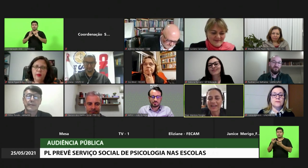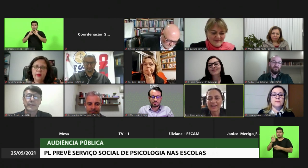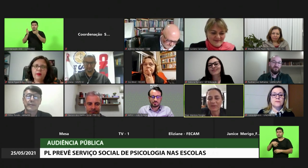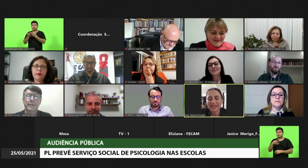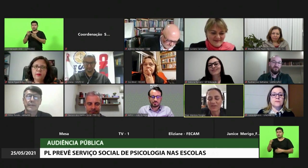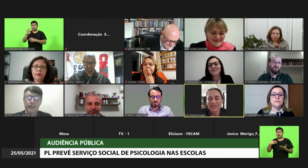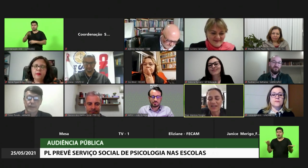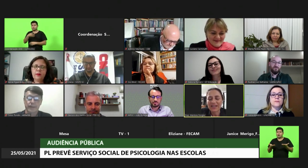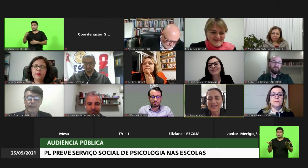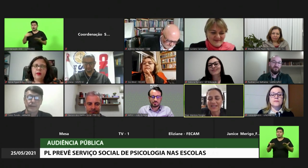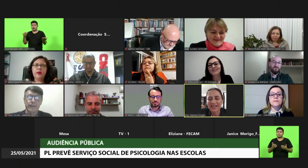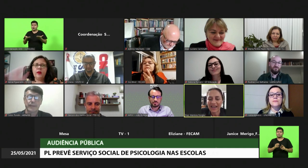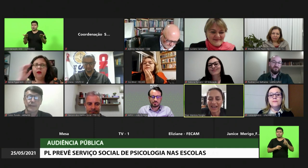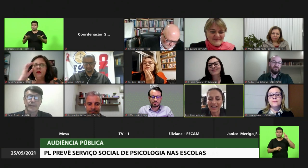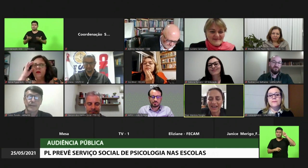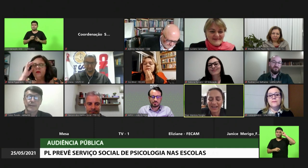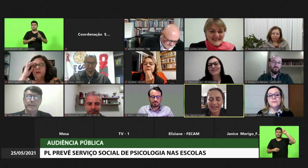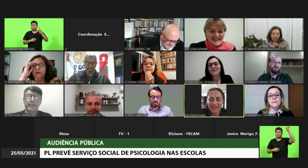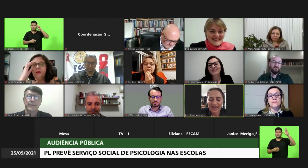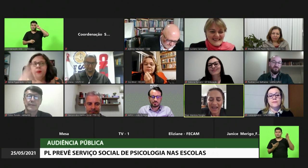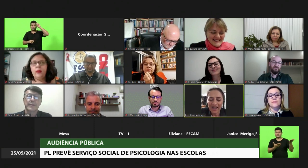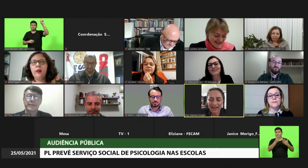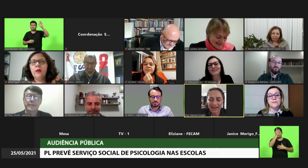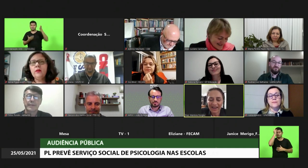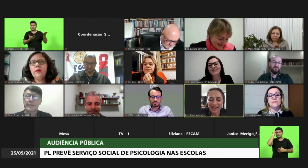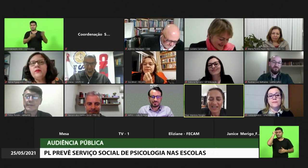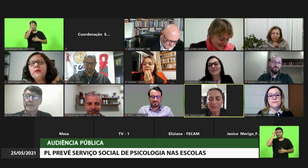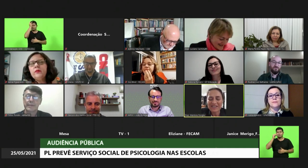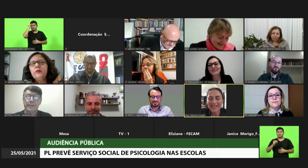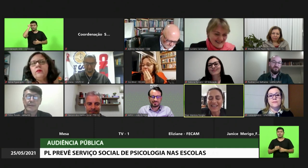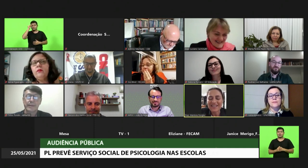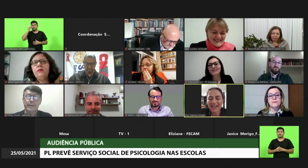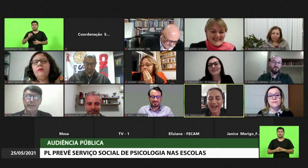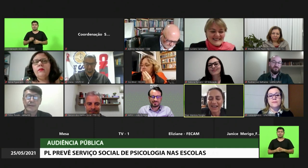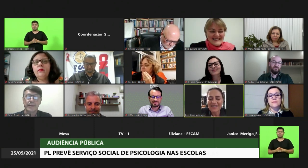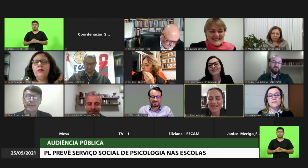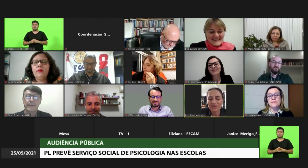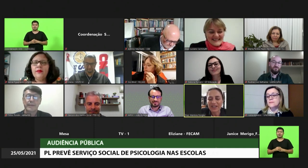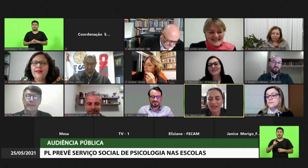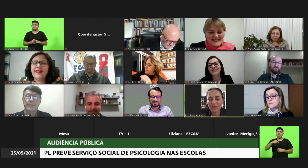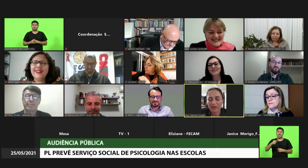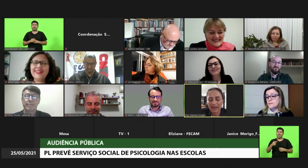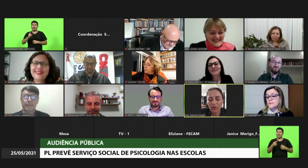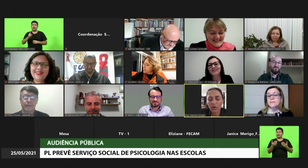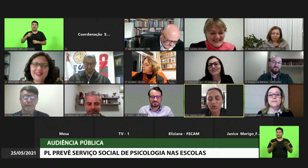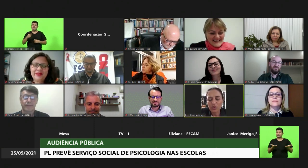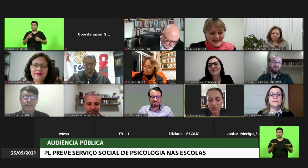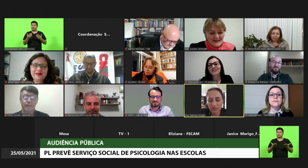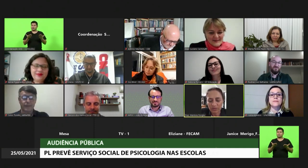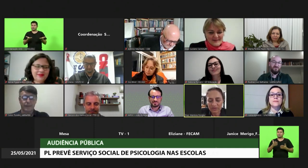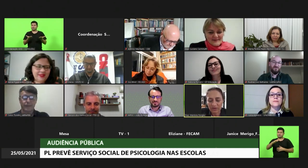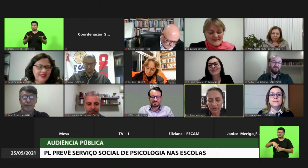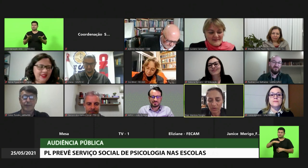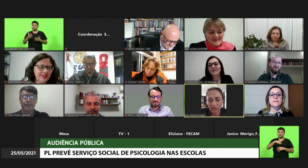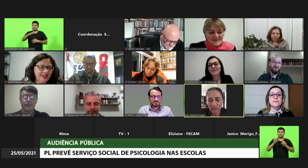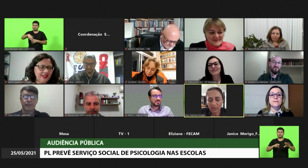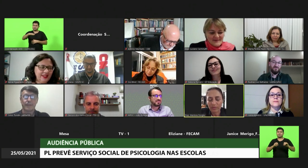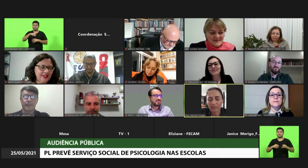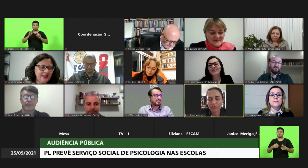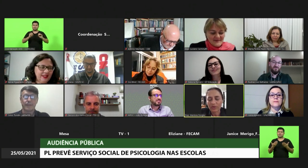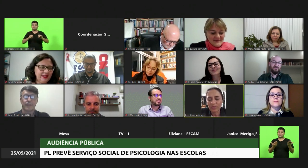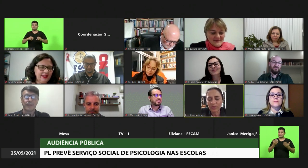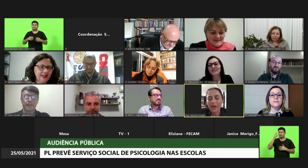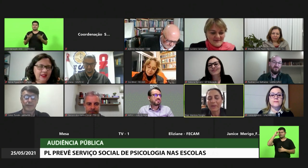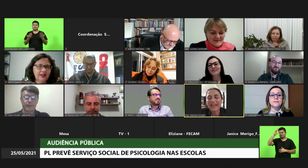mãos da deputada Luciane, que é especialista na área e, sem dúvida nenhuma, conduz